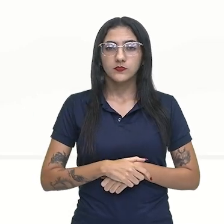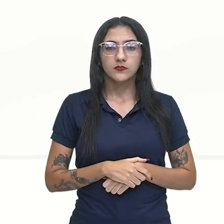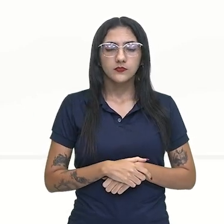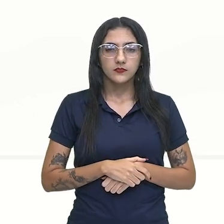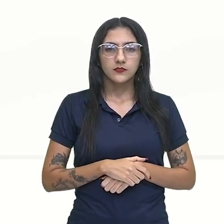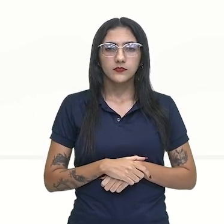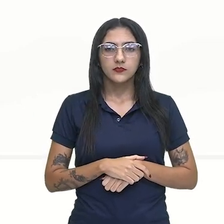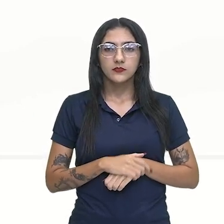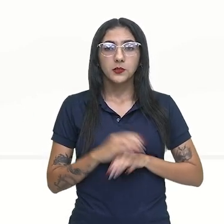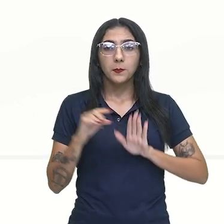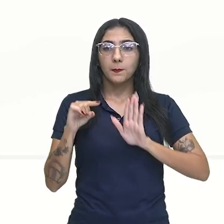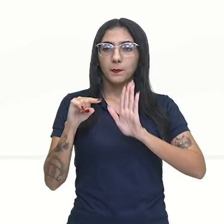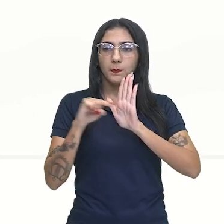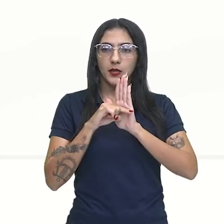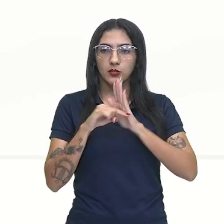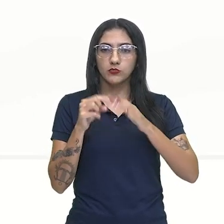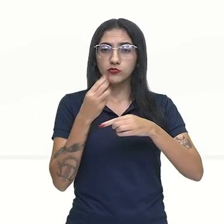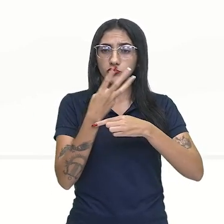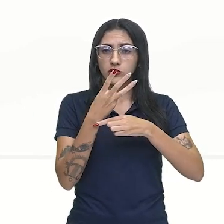menos 3.000